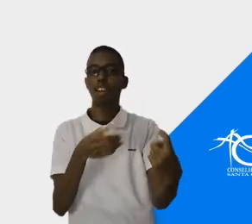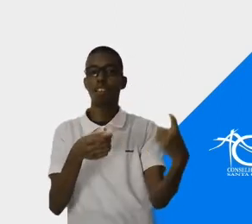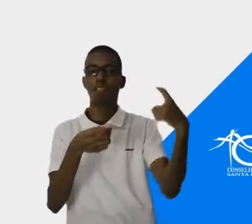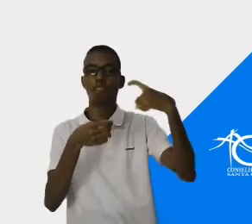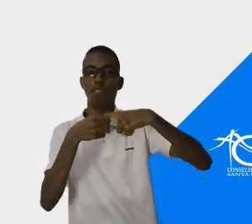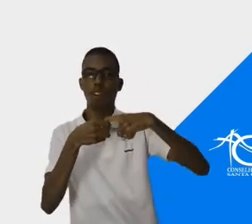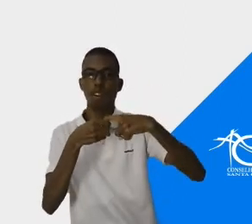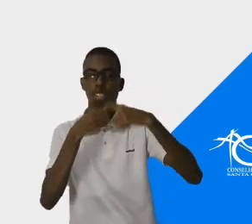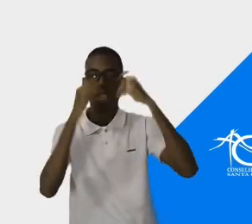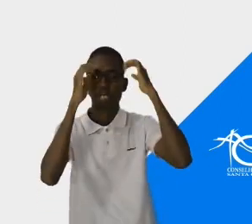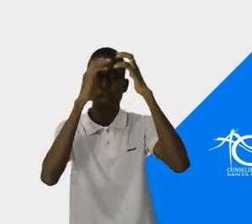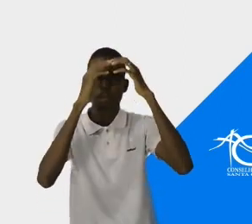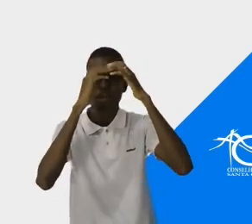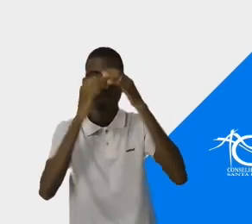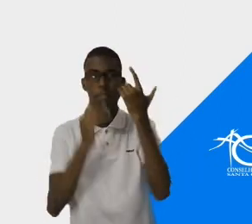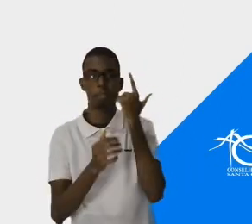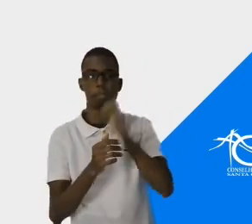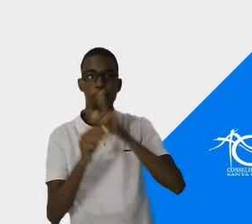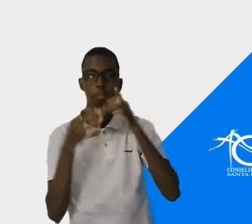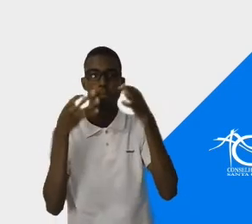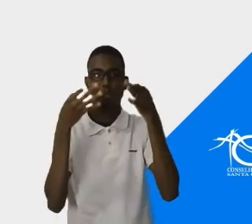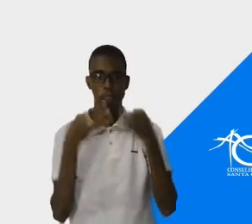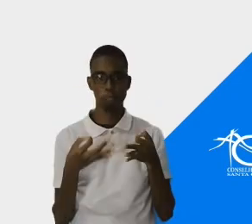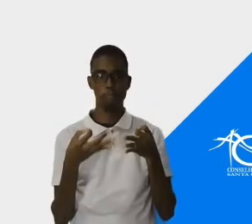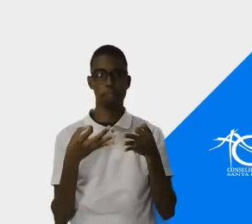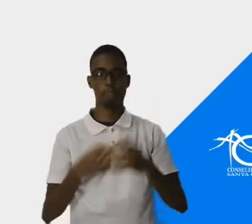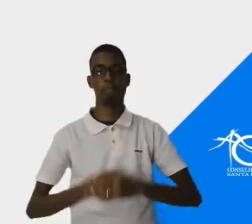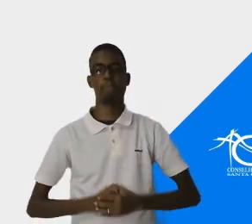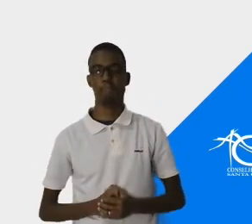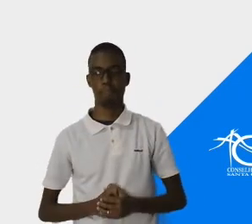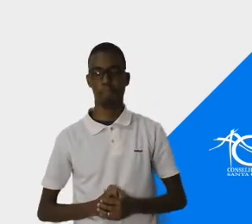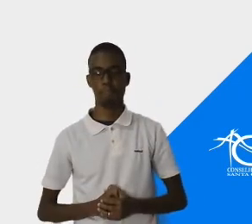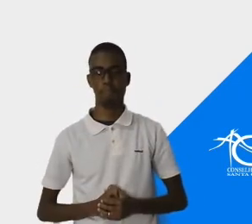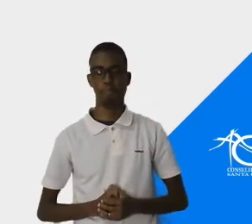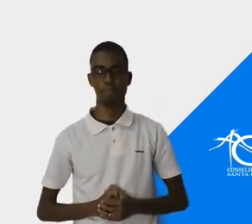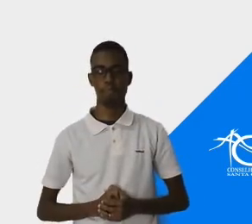com sequelas neurológicas.